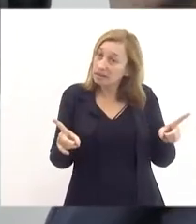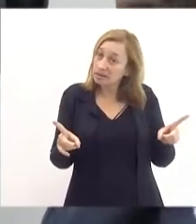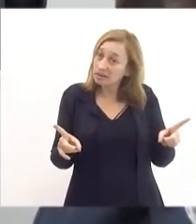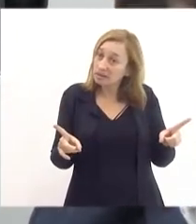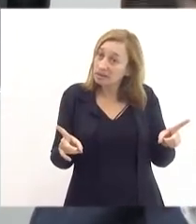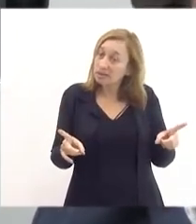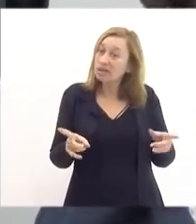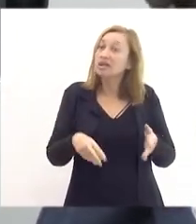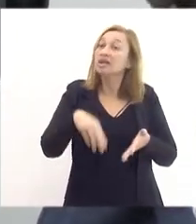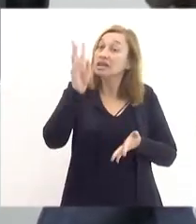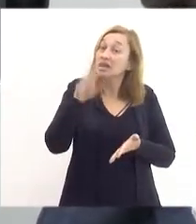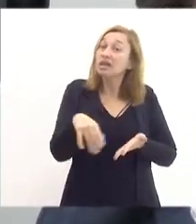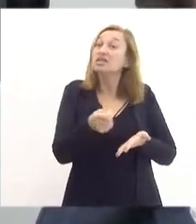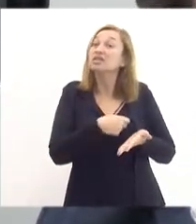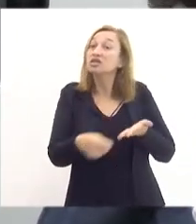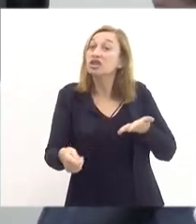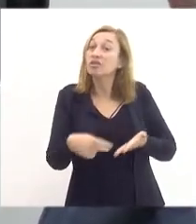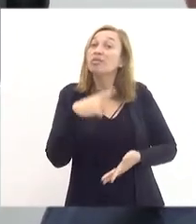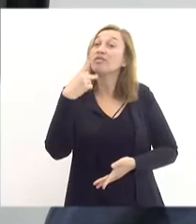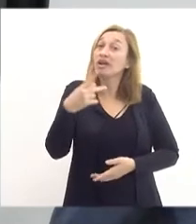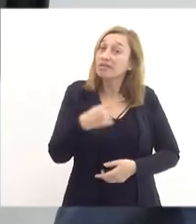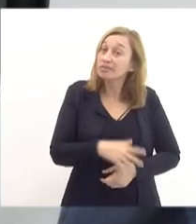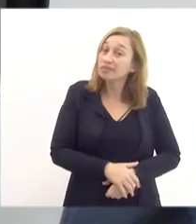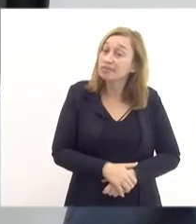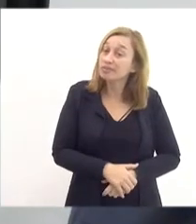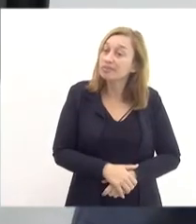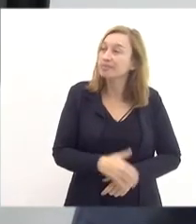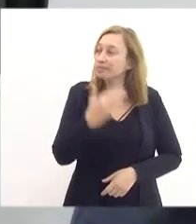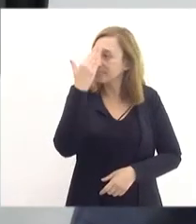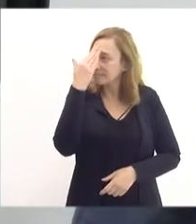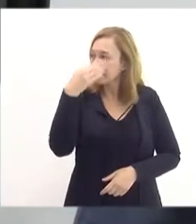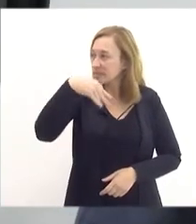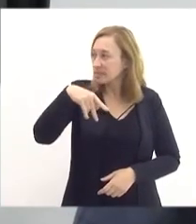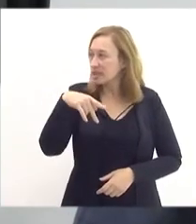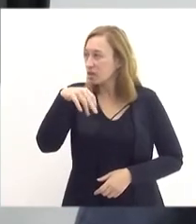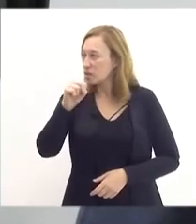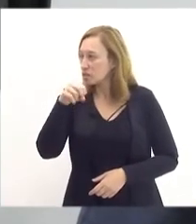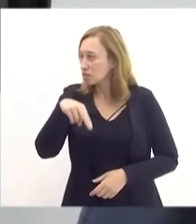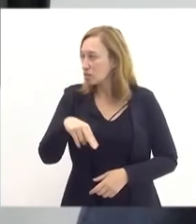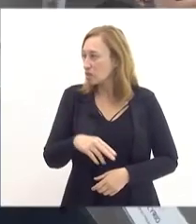quem se inscreve para falar? Obrigado, Nelson.